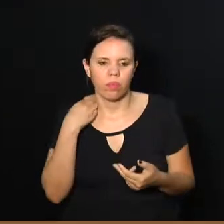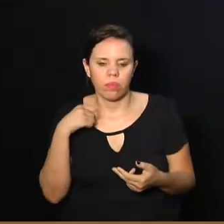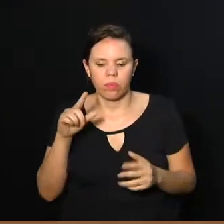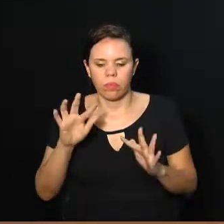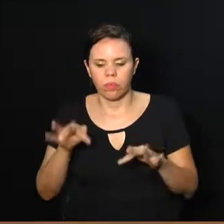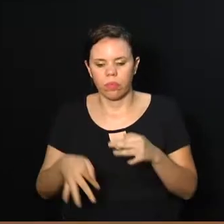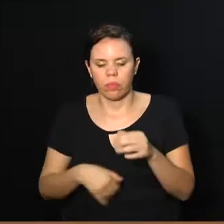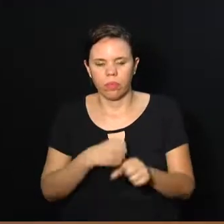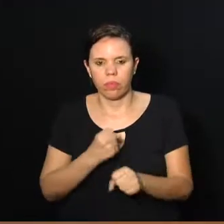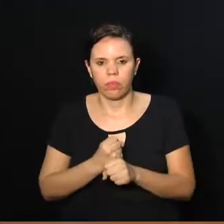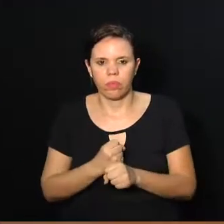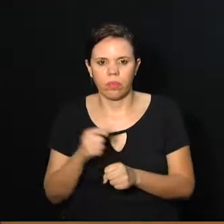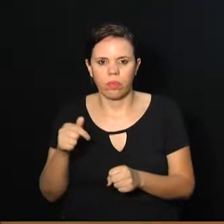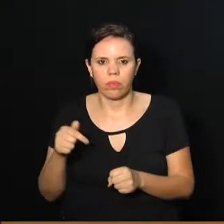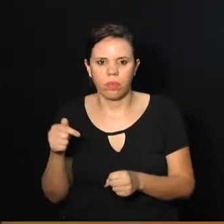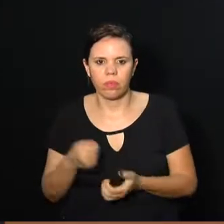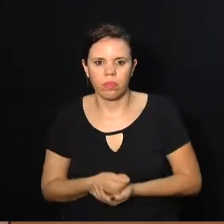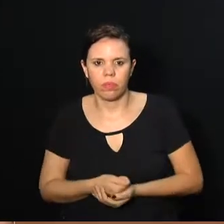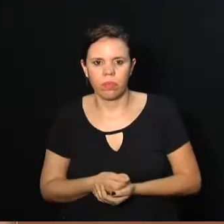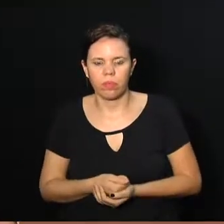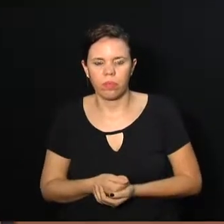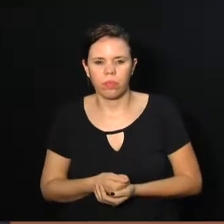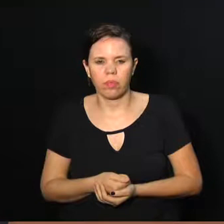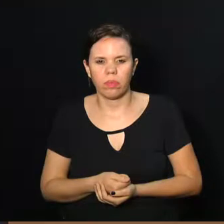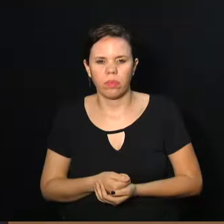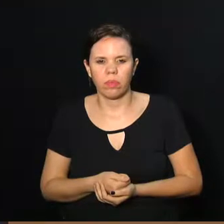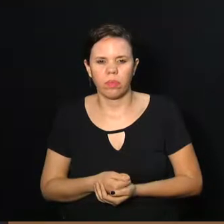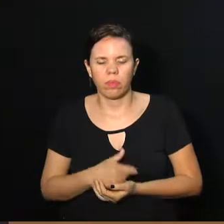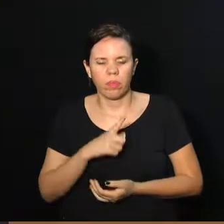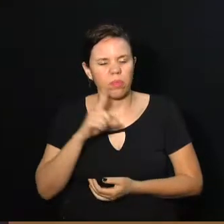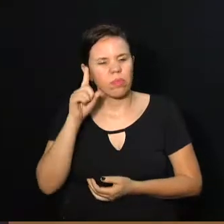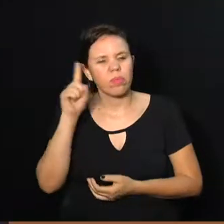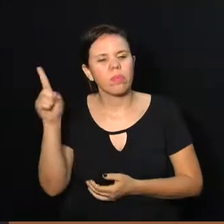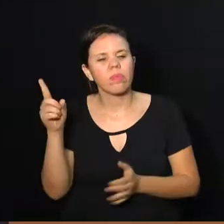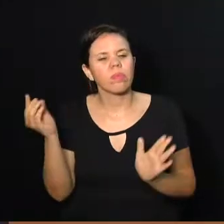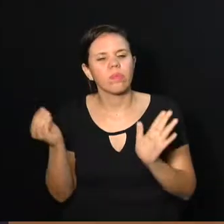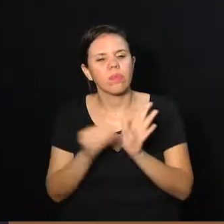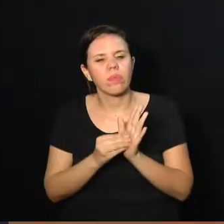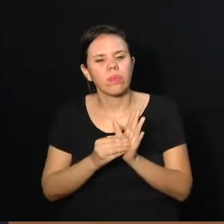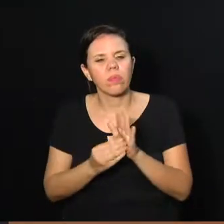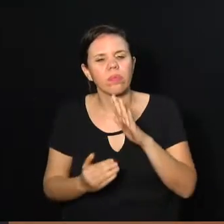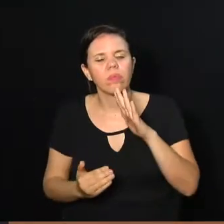ano, se eu não me engano, já tem data, Ju, da última comissão?